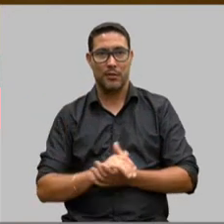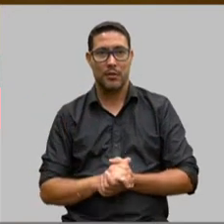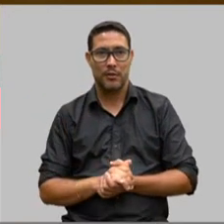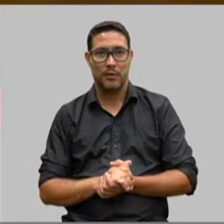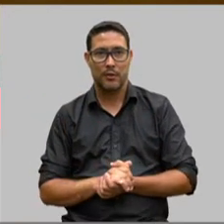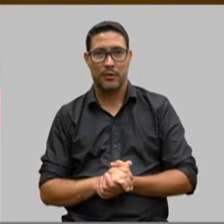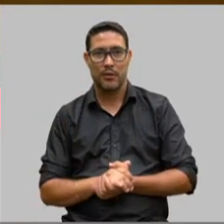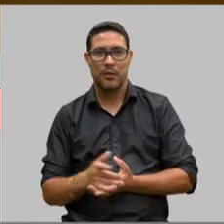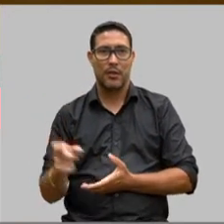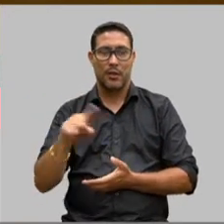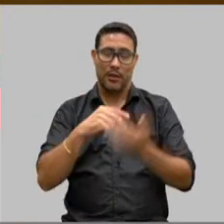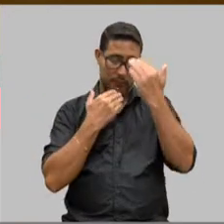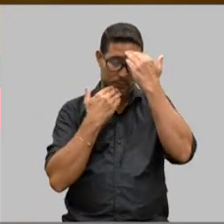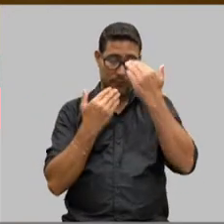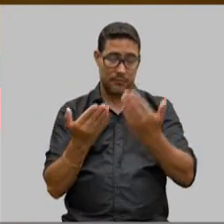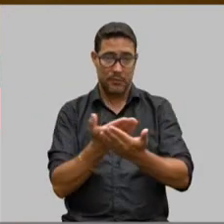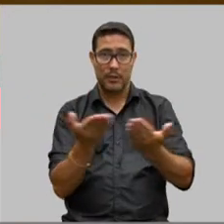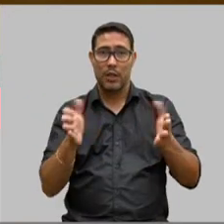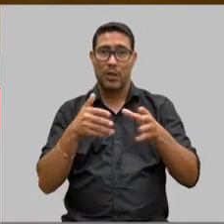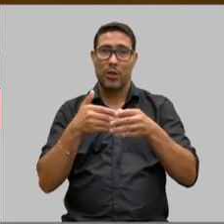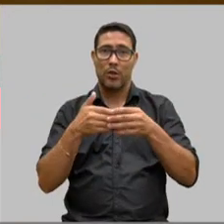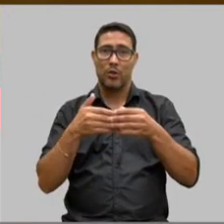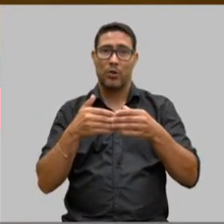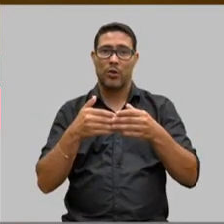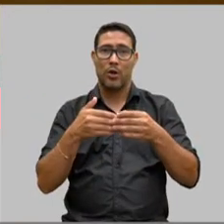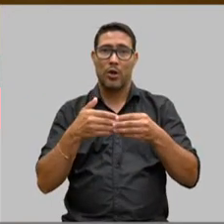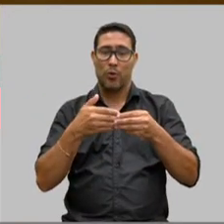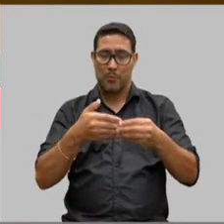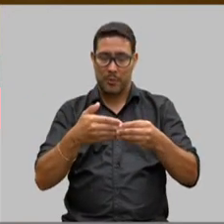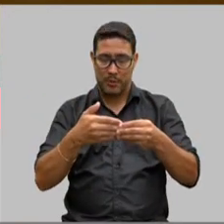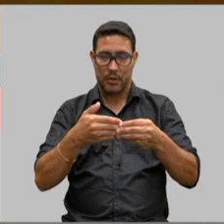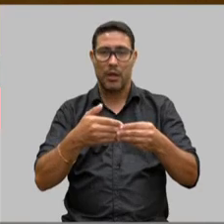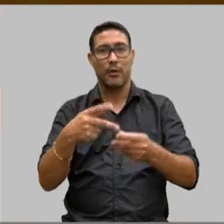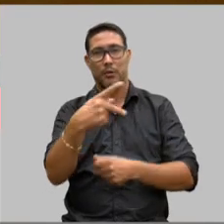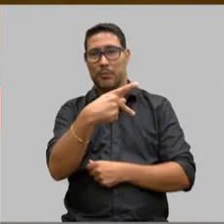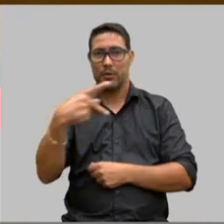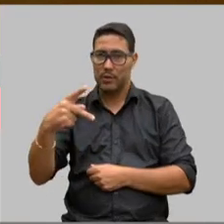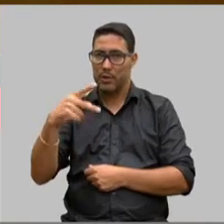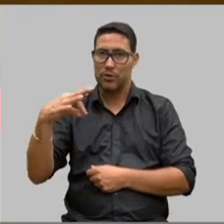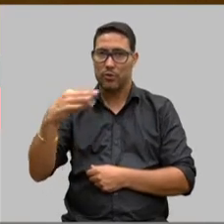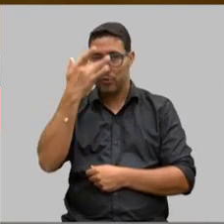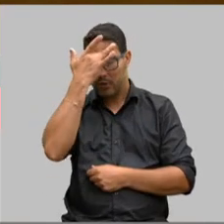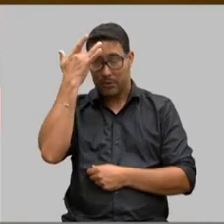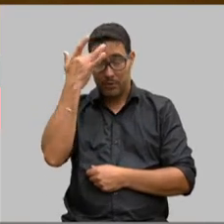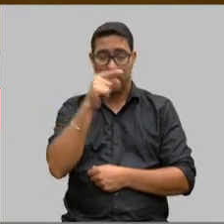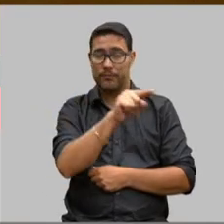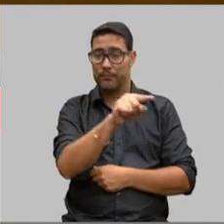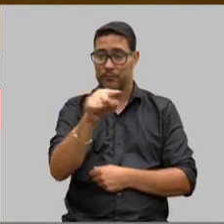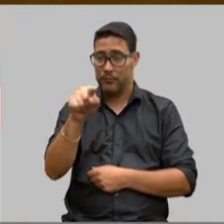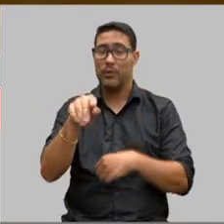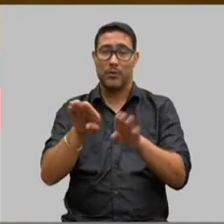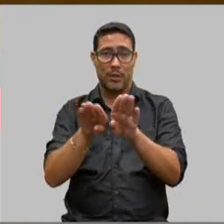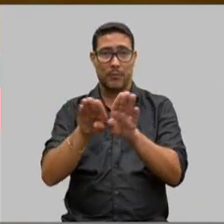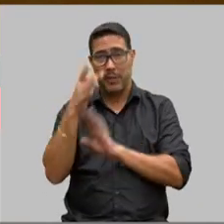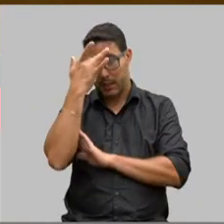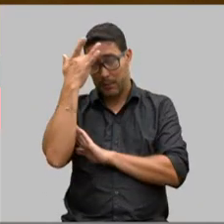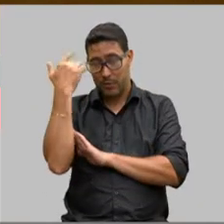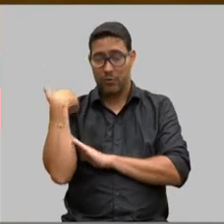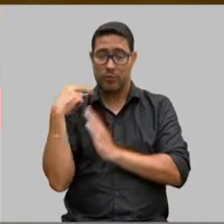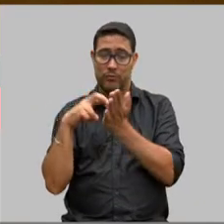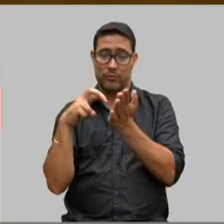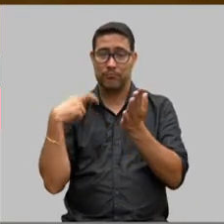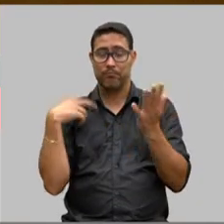Torres. Eu queria cumprimentar o presidente, em nome dele também toda a mesa diretora desta Casa, mas também os que aqui vieram nesta manhã, seja